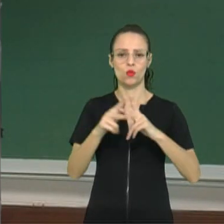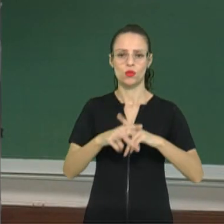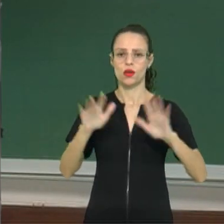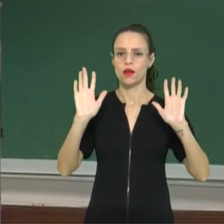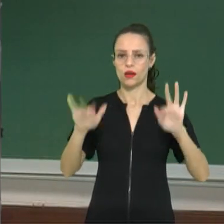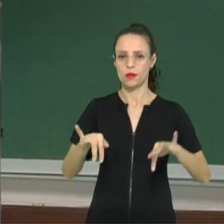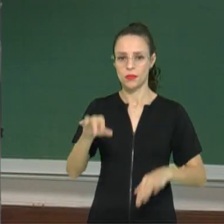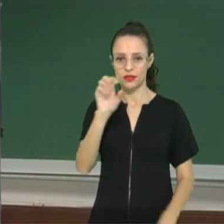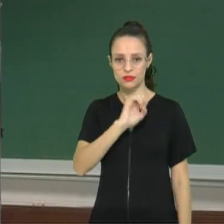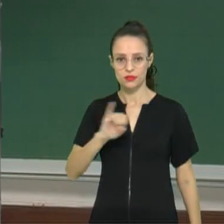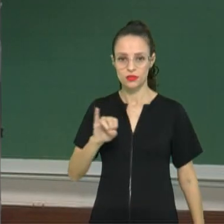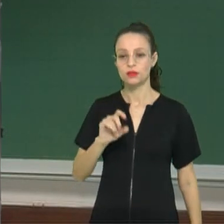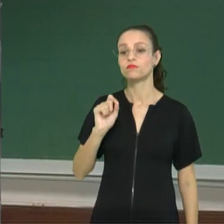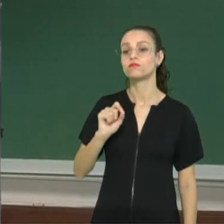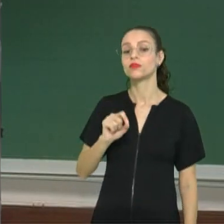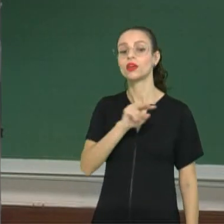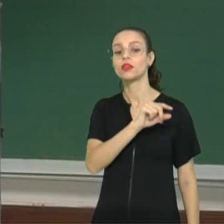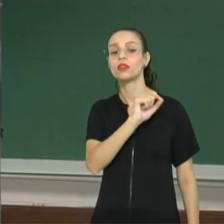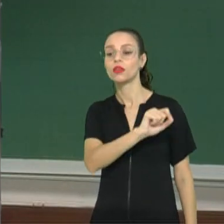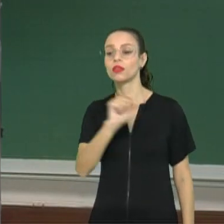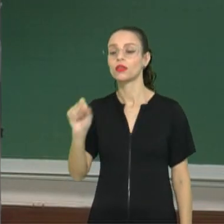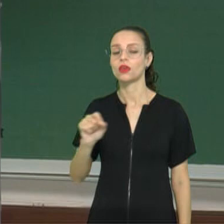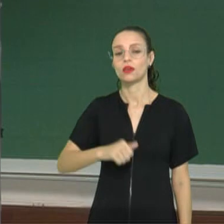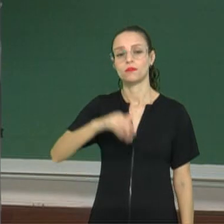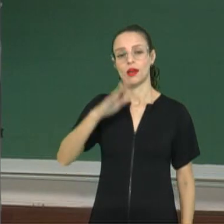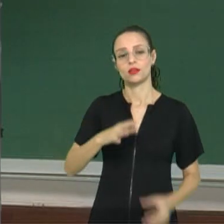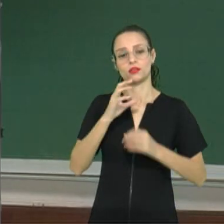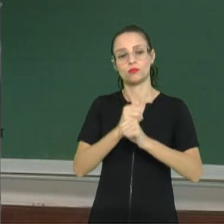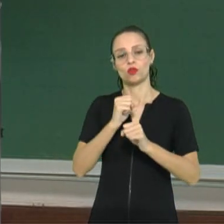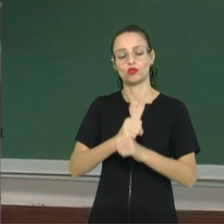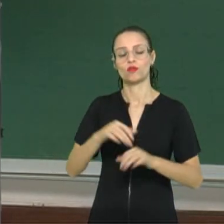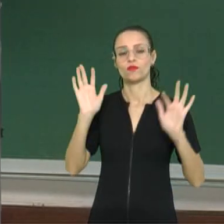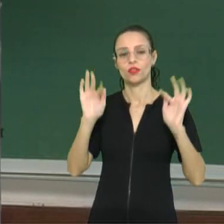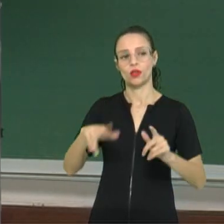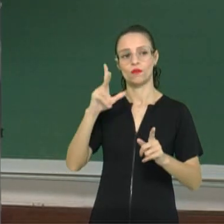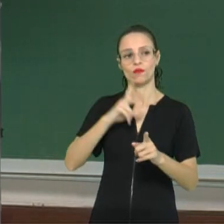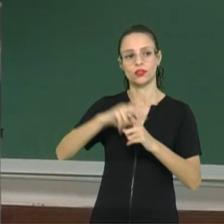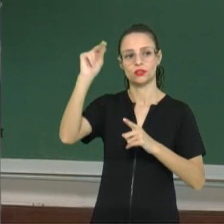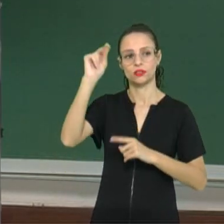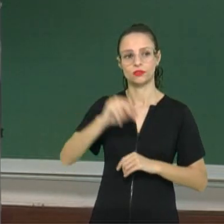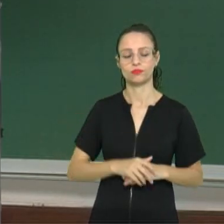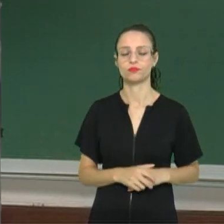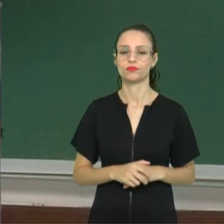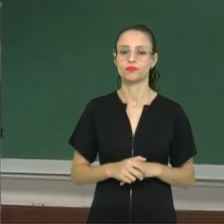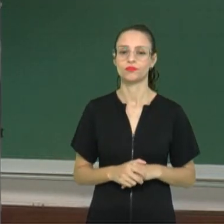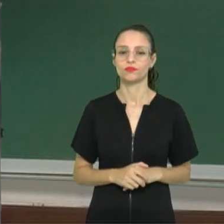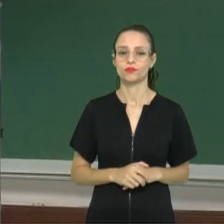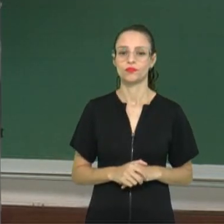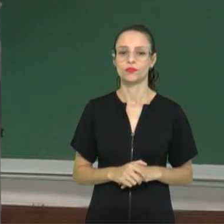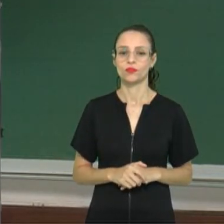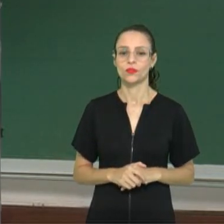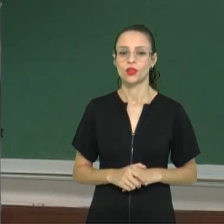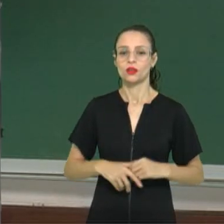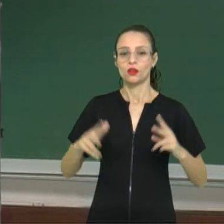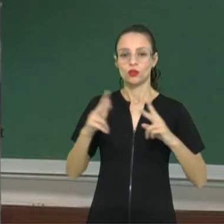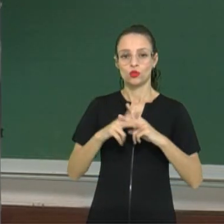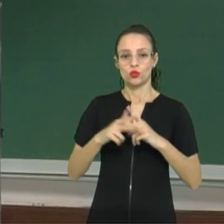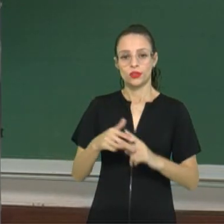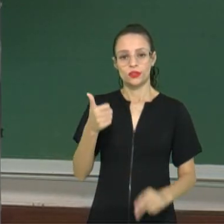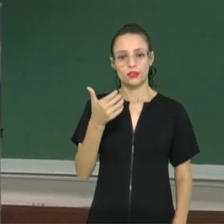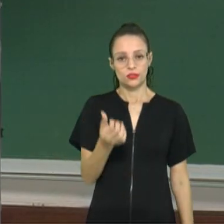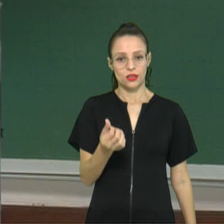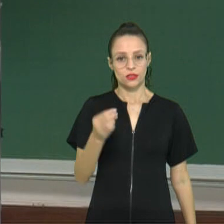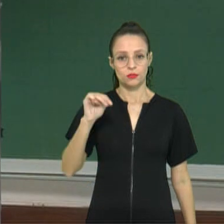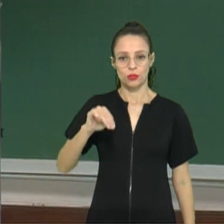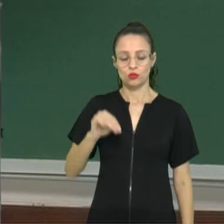não abrir esses 8 pontos, né, quem tiver a maior pontuação ao final sagra-se vencedor, né? Então o Suajiao são lutas de 6 minutos, 2